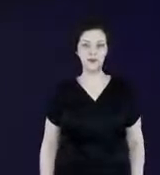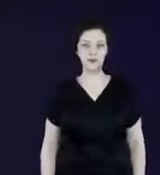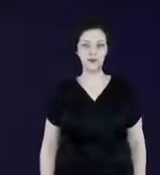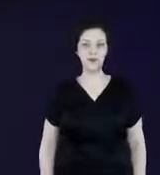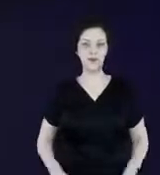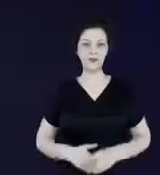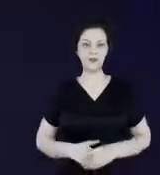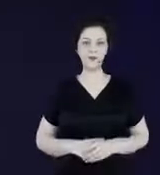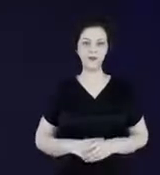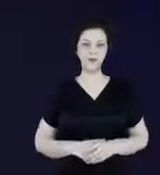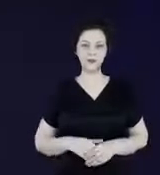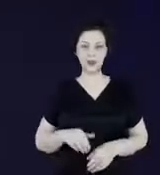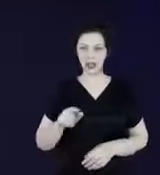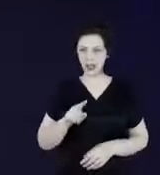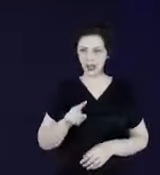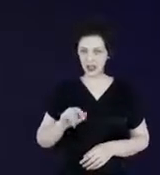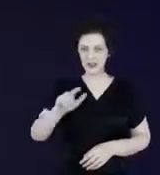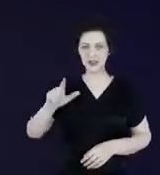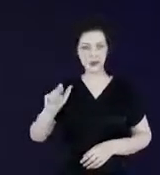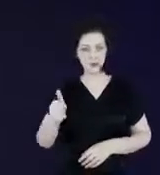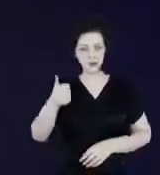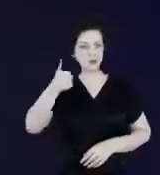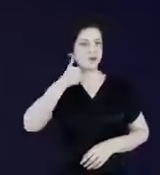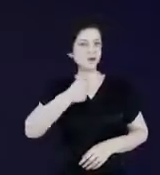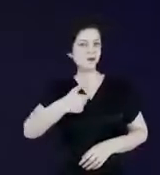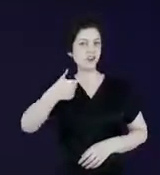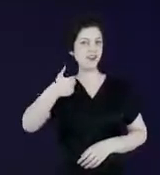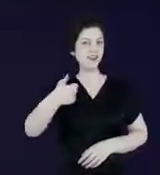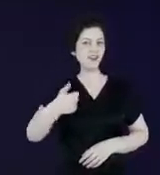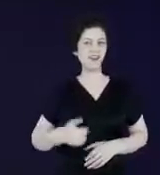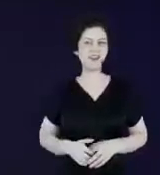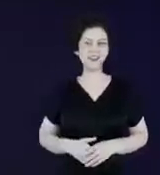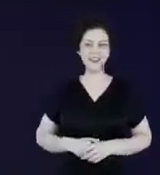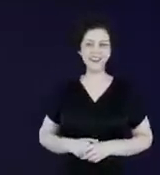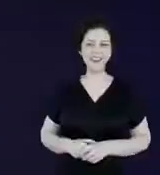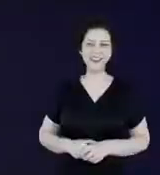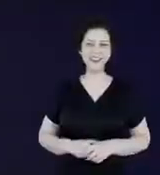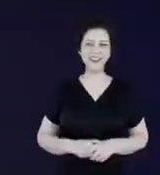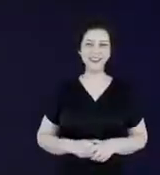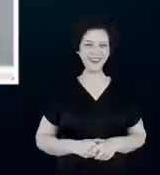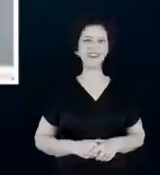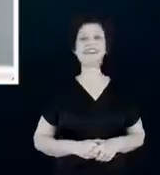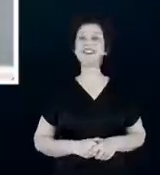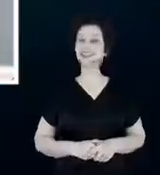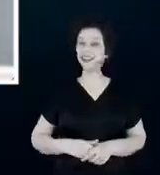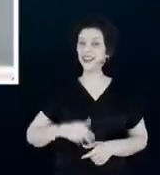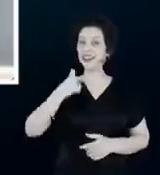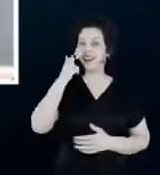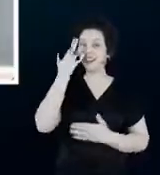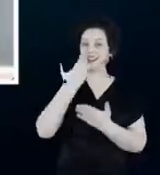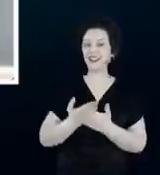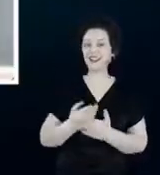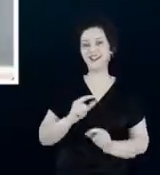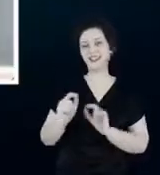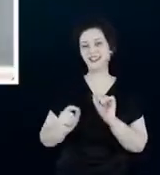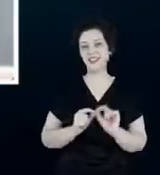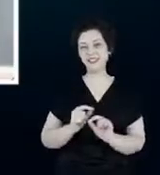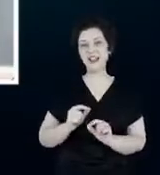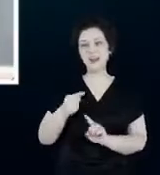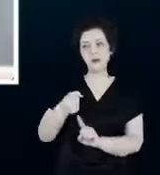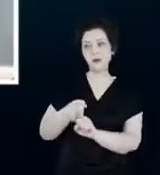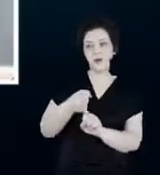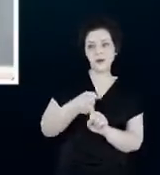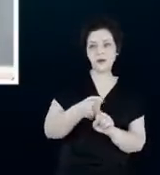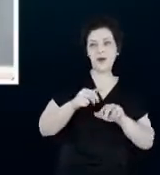Deixa a Zil falar primeiro, né, as mulheres. Por favor, Zil. Eu acho que os impactos